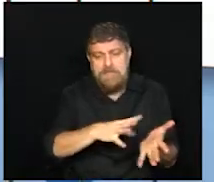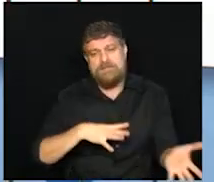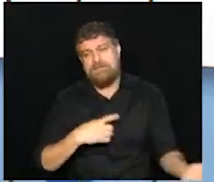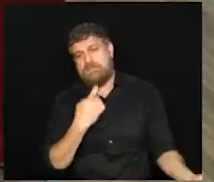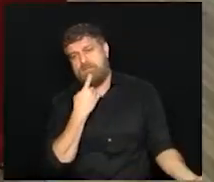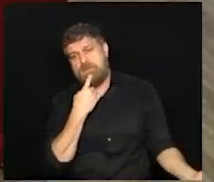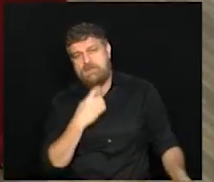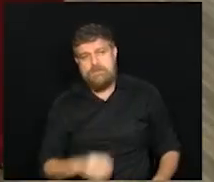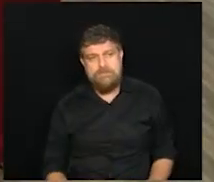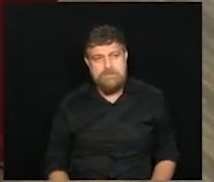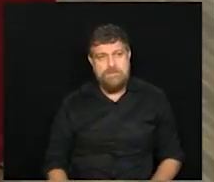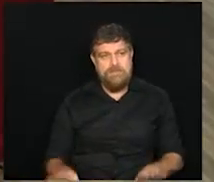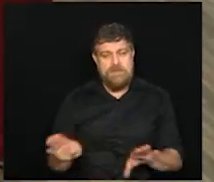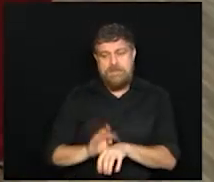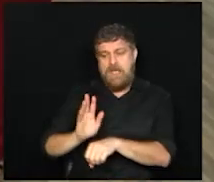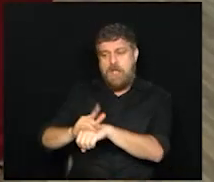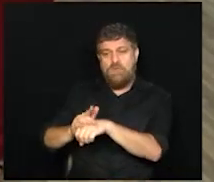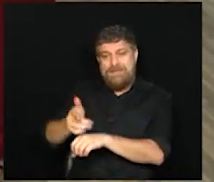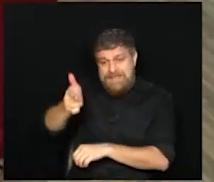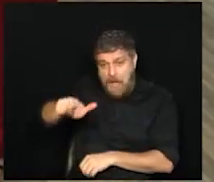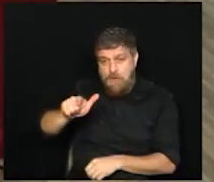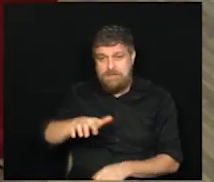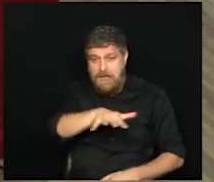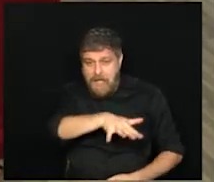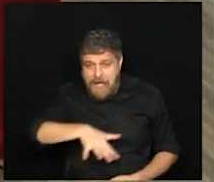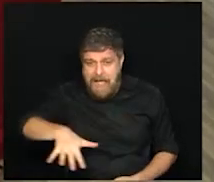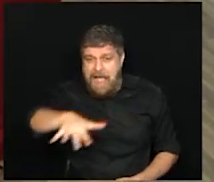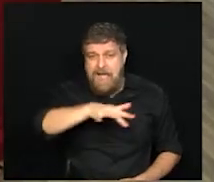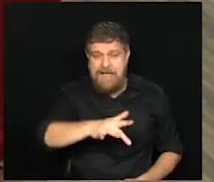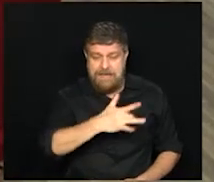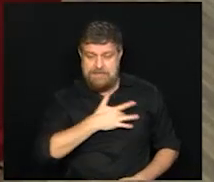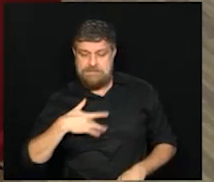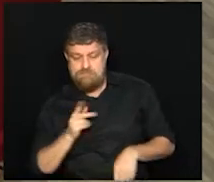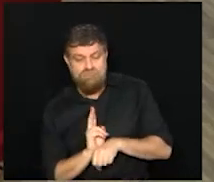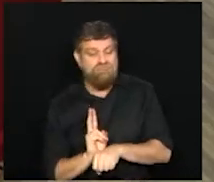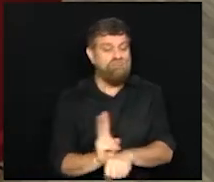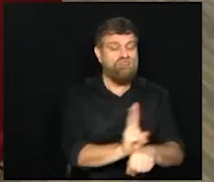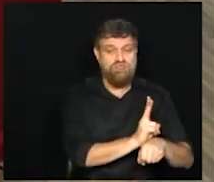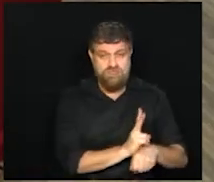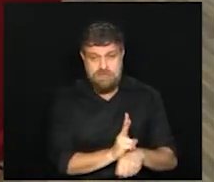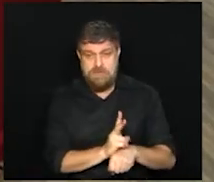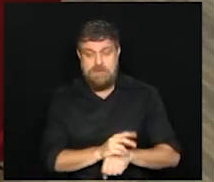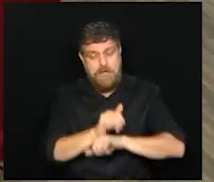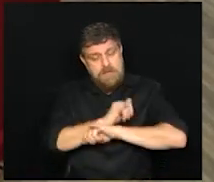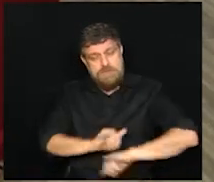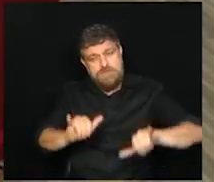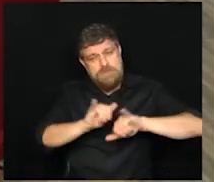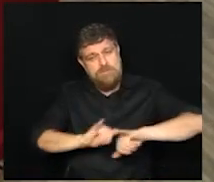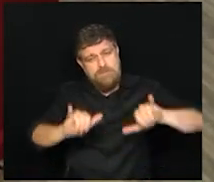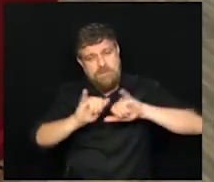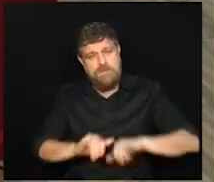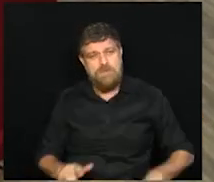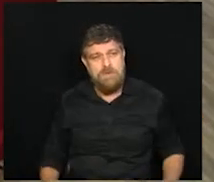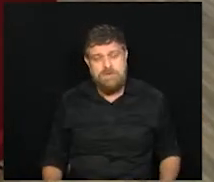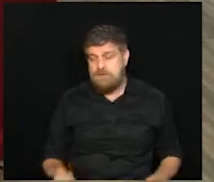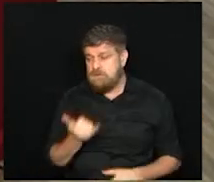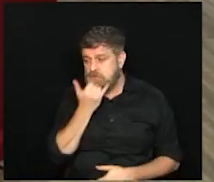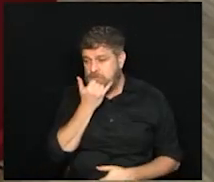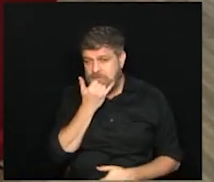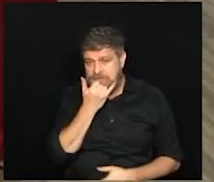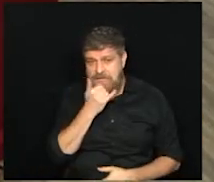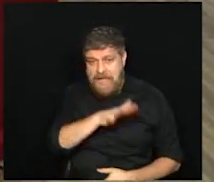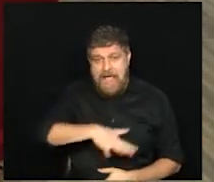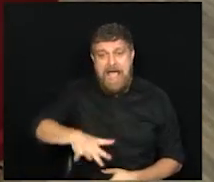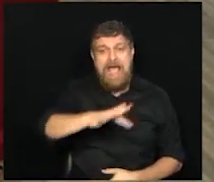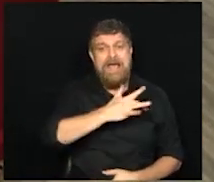Por falar em outras doenças, o Departamento em Vigilância Sanitária divulgou o Departamento